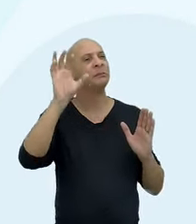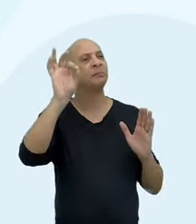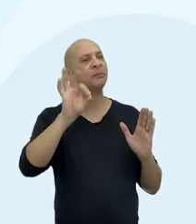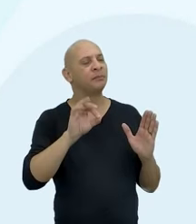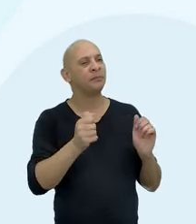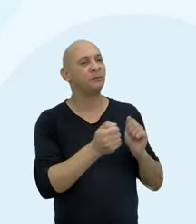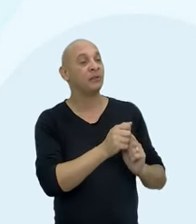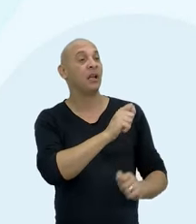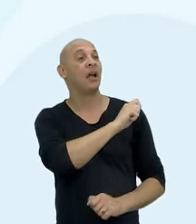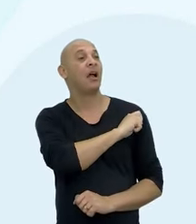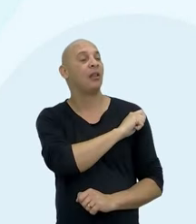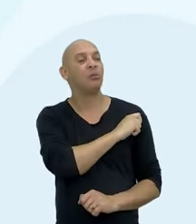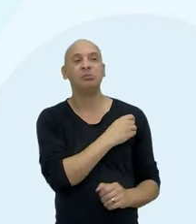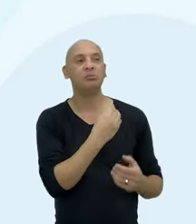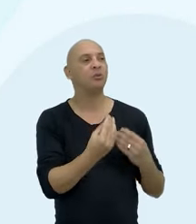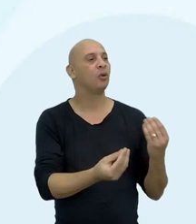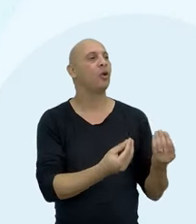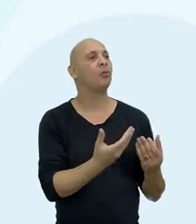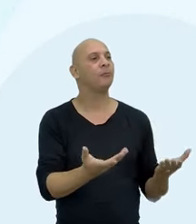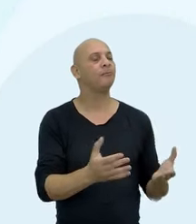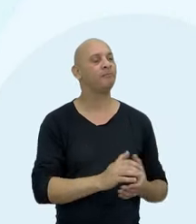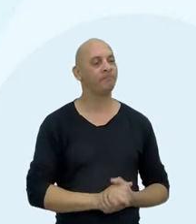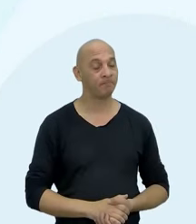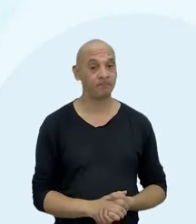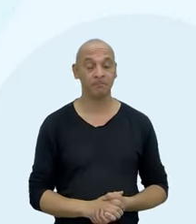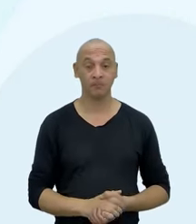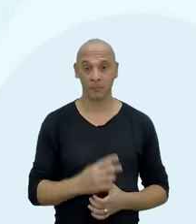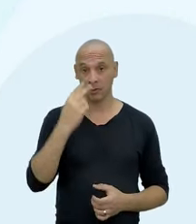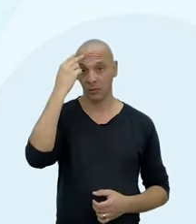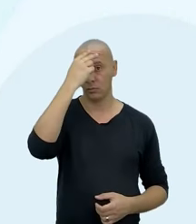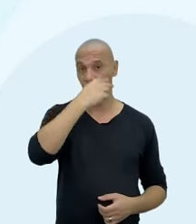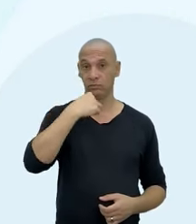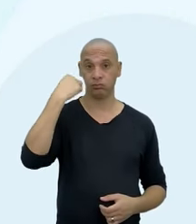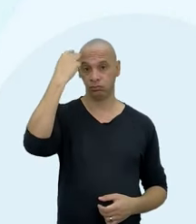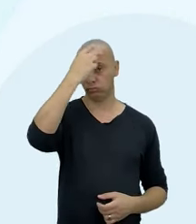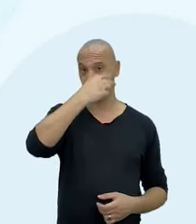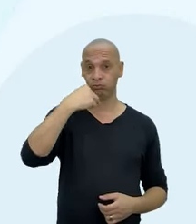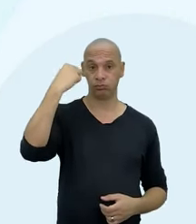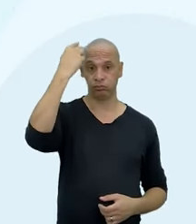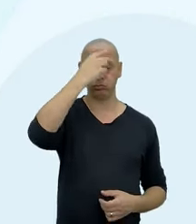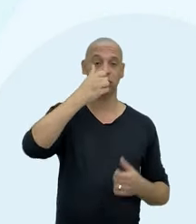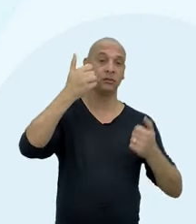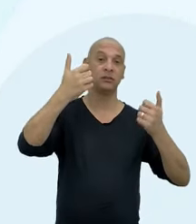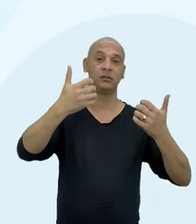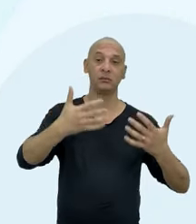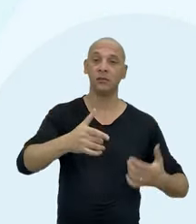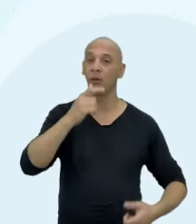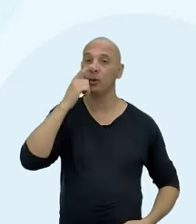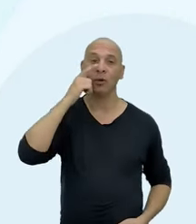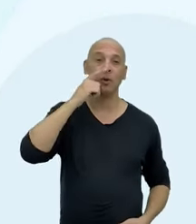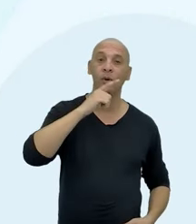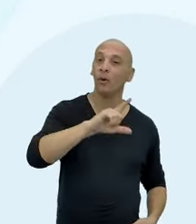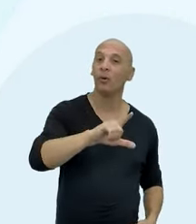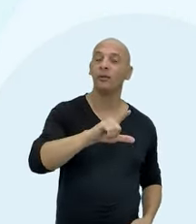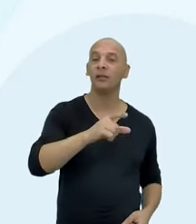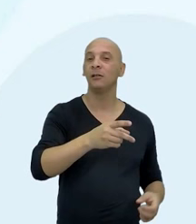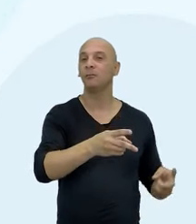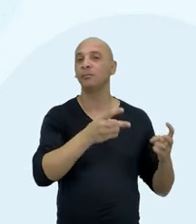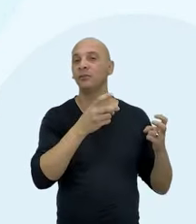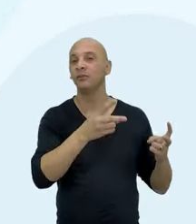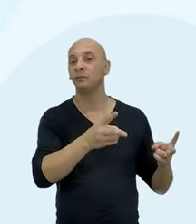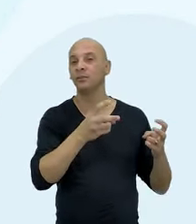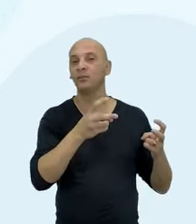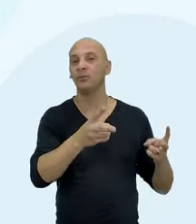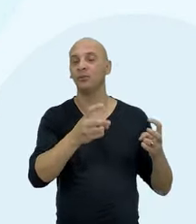estudantes de Educação Especial em duas horas de lá após Os relatos eles conseguiram fazer a coleta